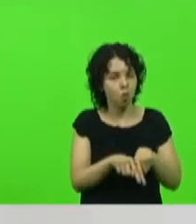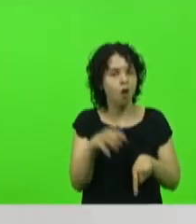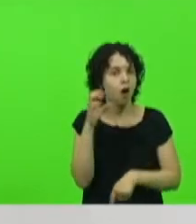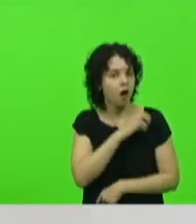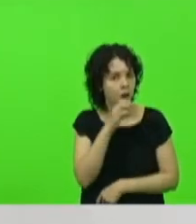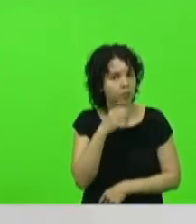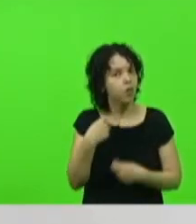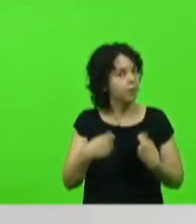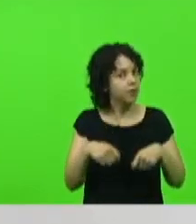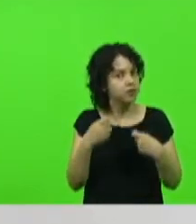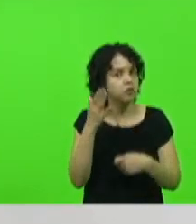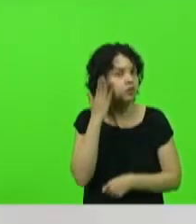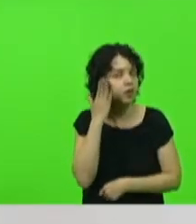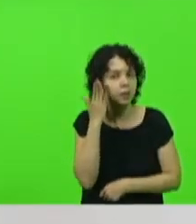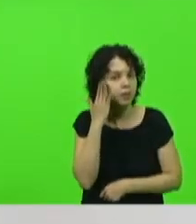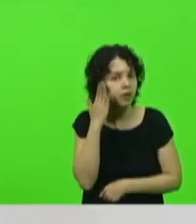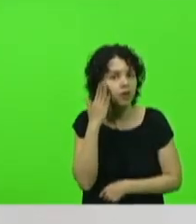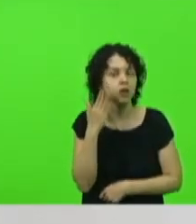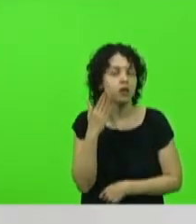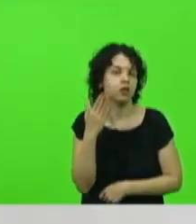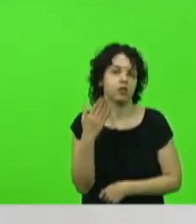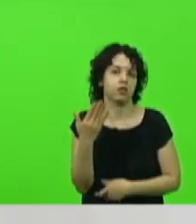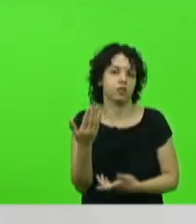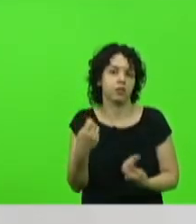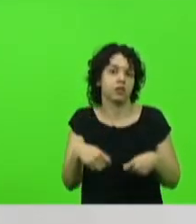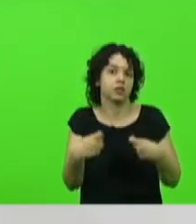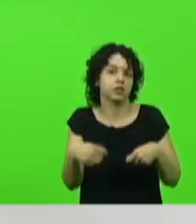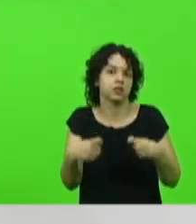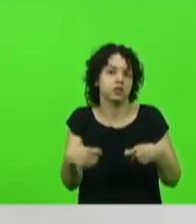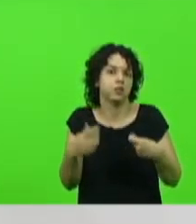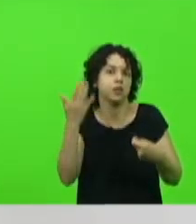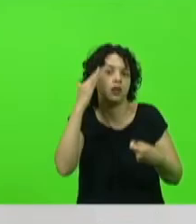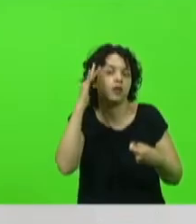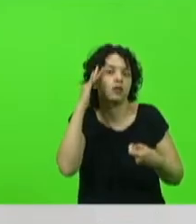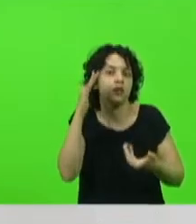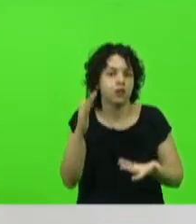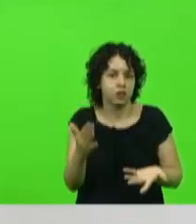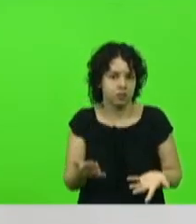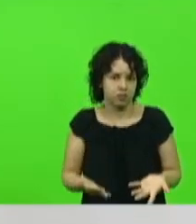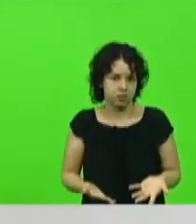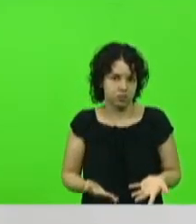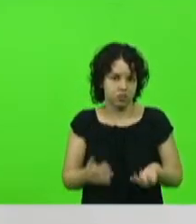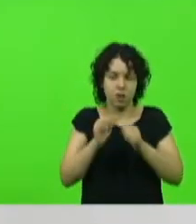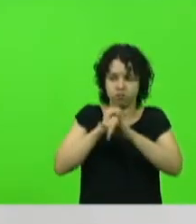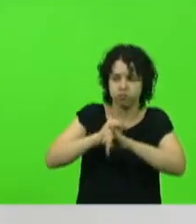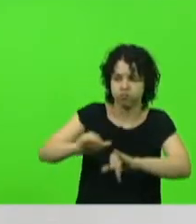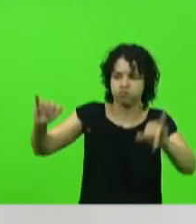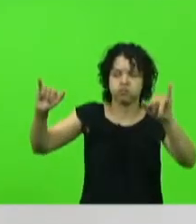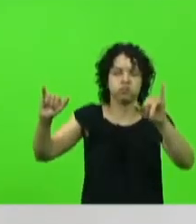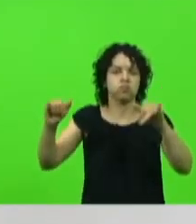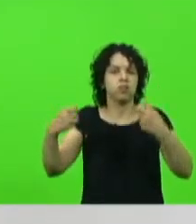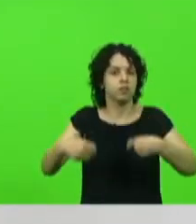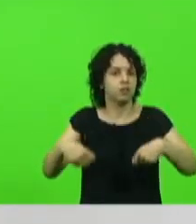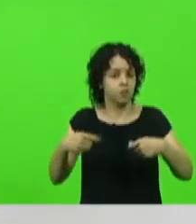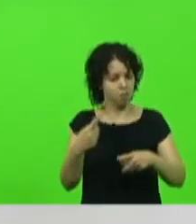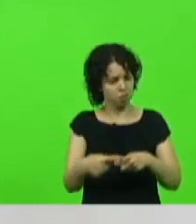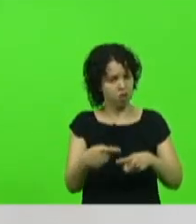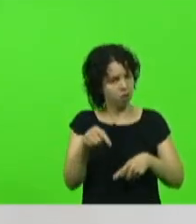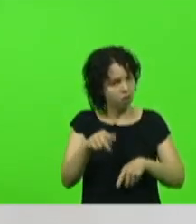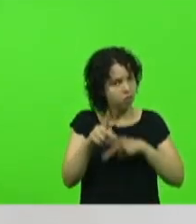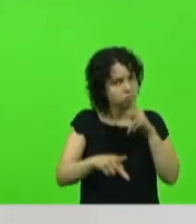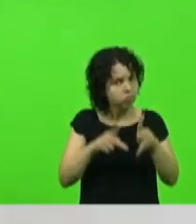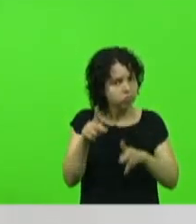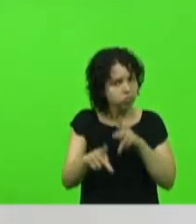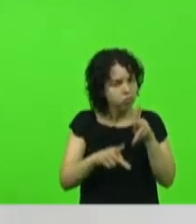saber disso, eu tenho a necessidade de saber disso para publicizar isso, para tornar público, porque essa é a casa do povo.